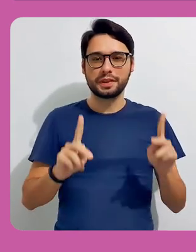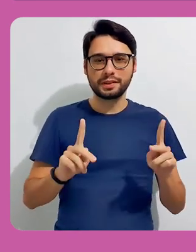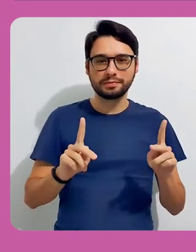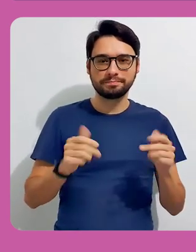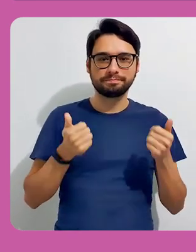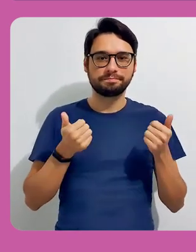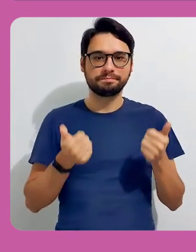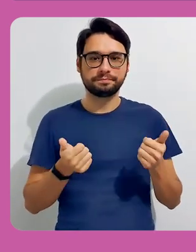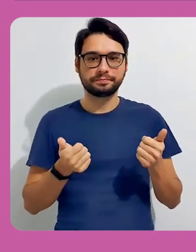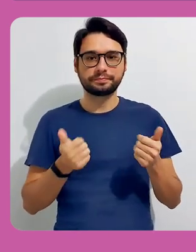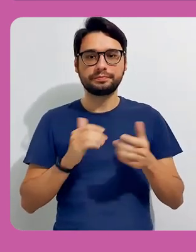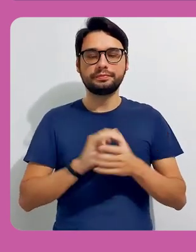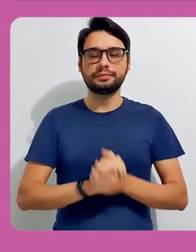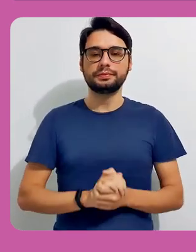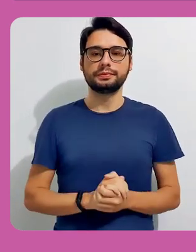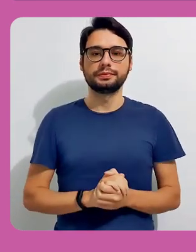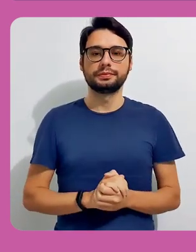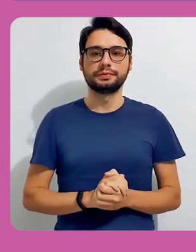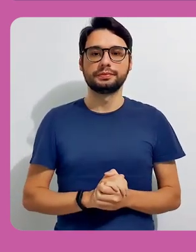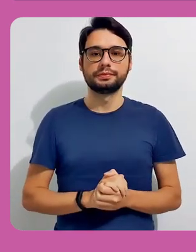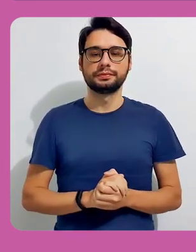ah tá bom